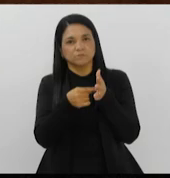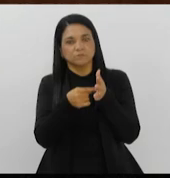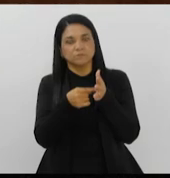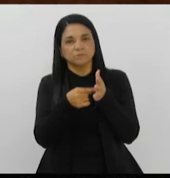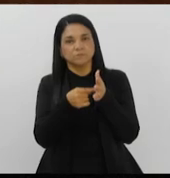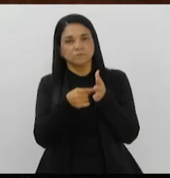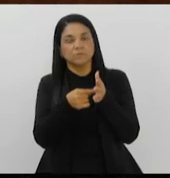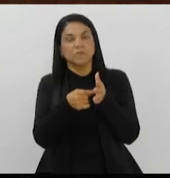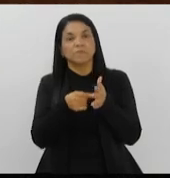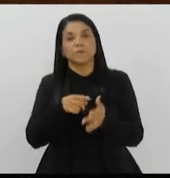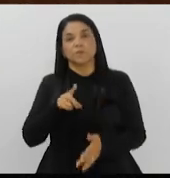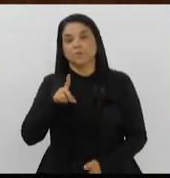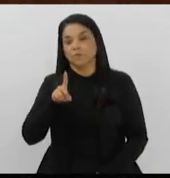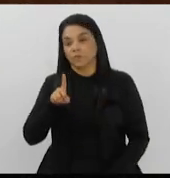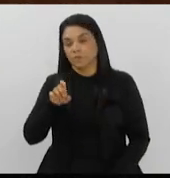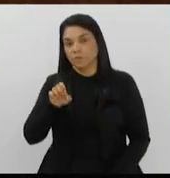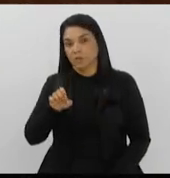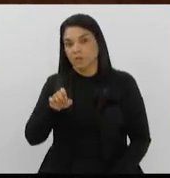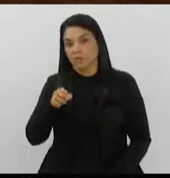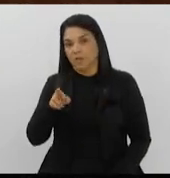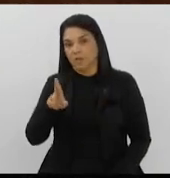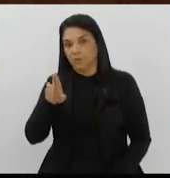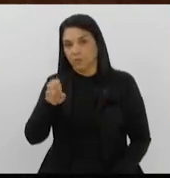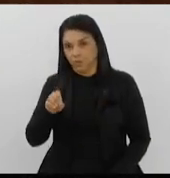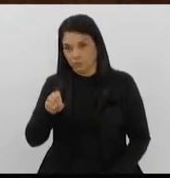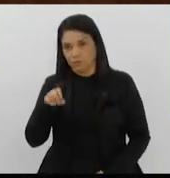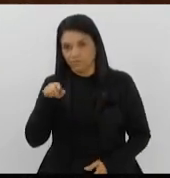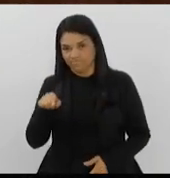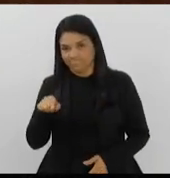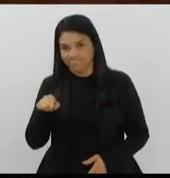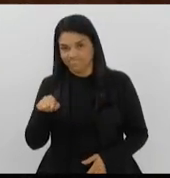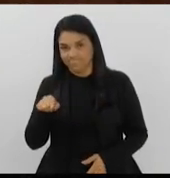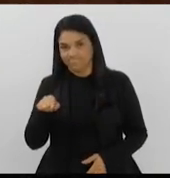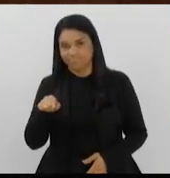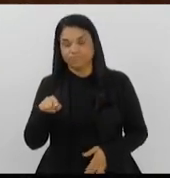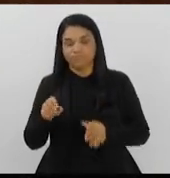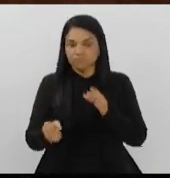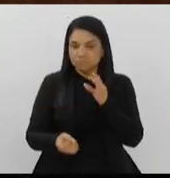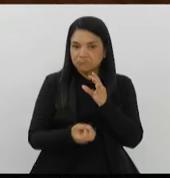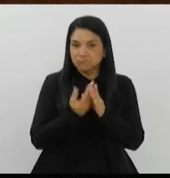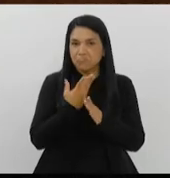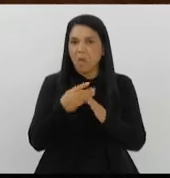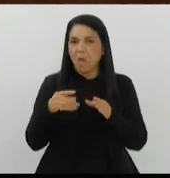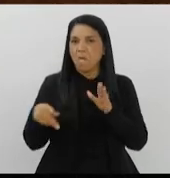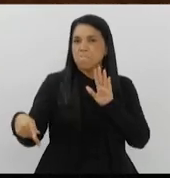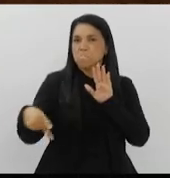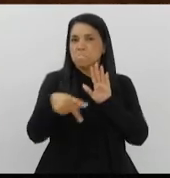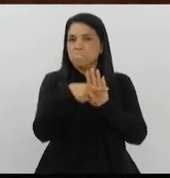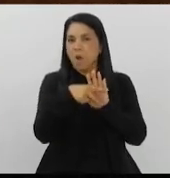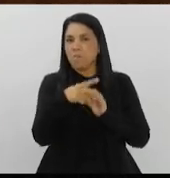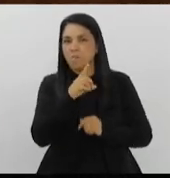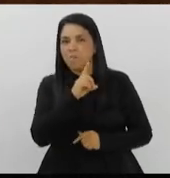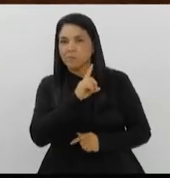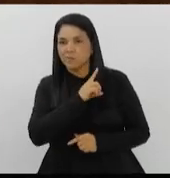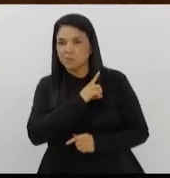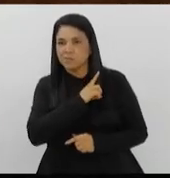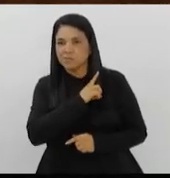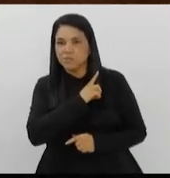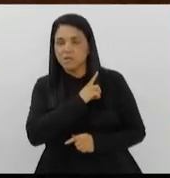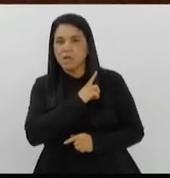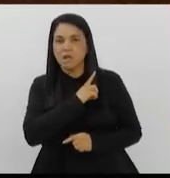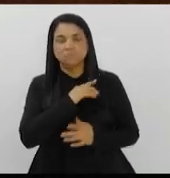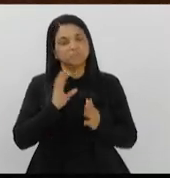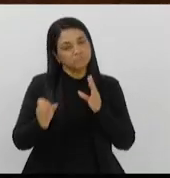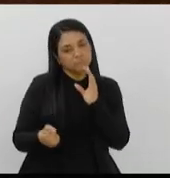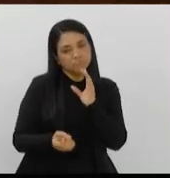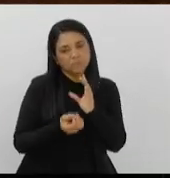praticado pelo Detro. O Detro, por si só, foi lá e criou a sua própria polícia. Polícia do Detro. Ou seja, ele falou assim, quero criar minha polícia e vou